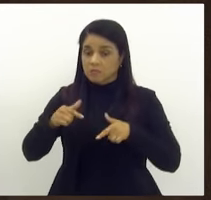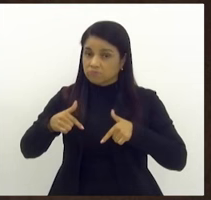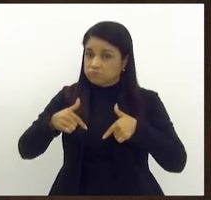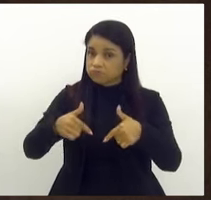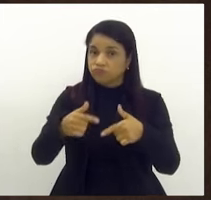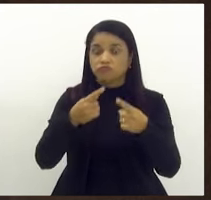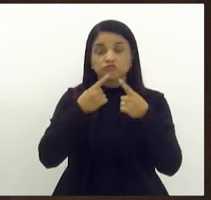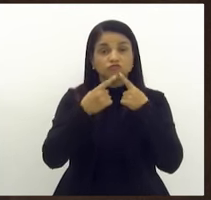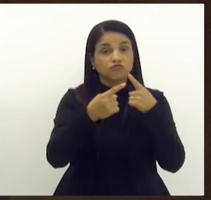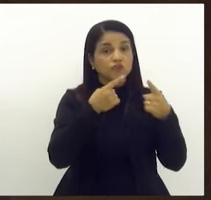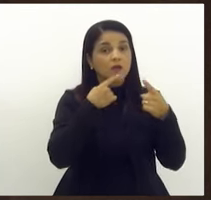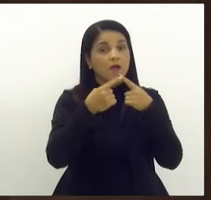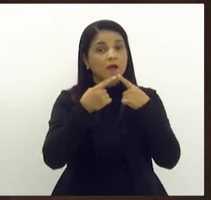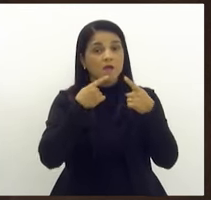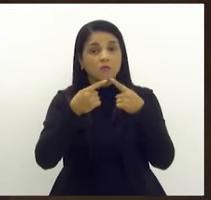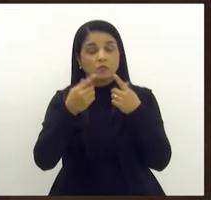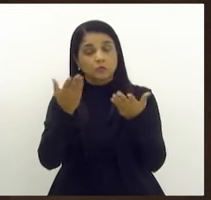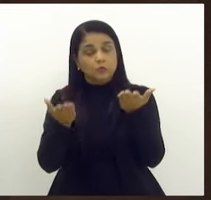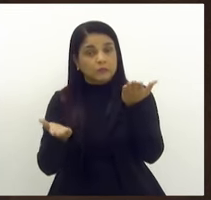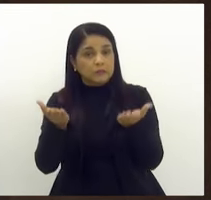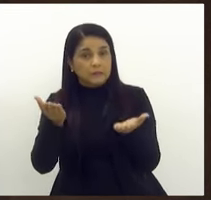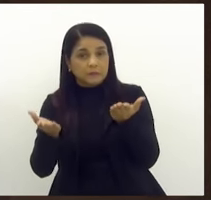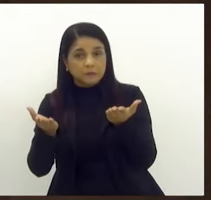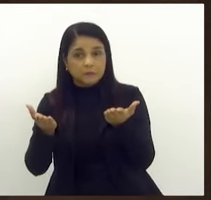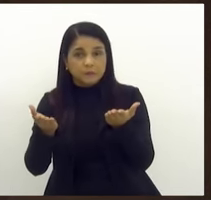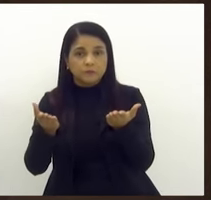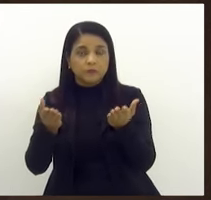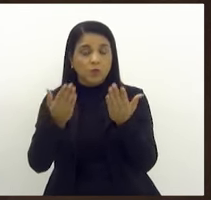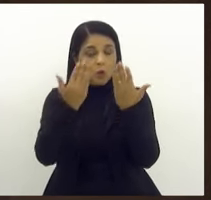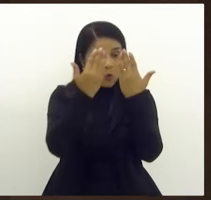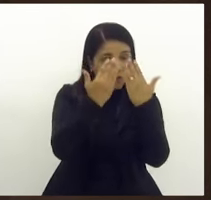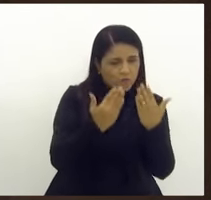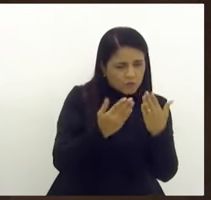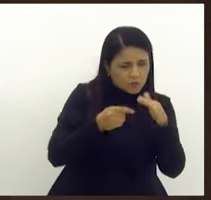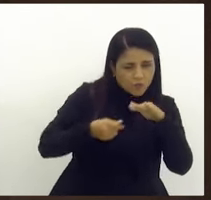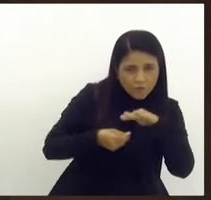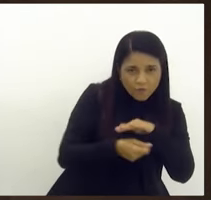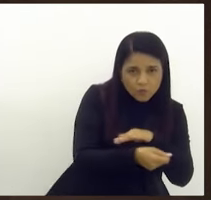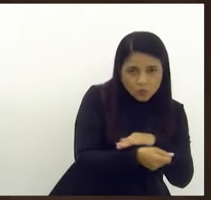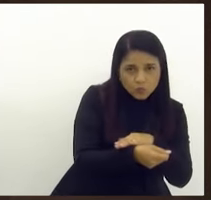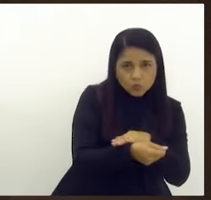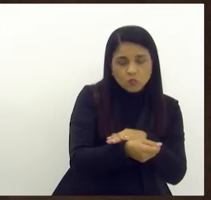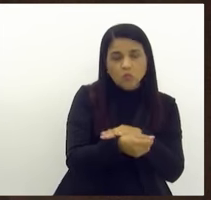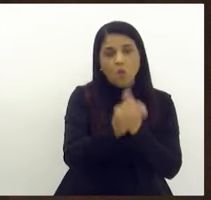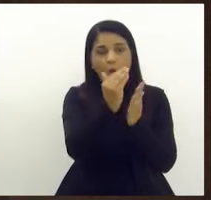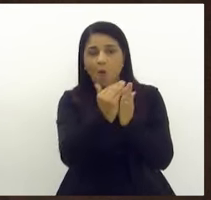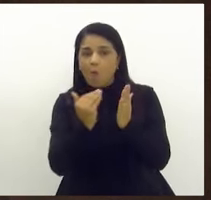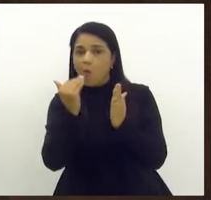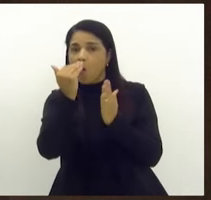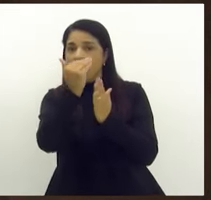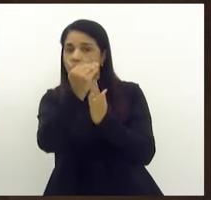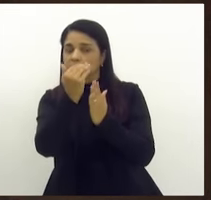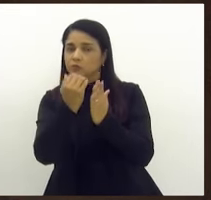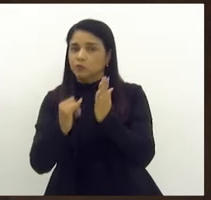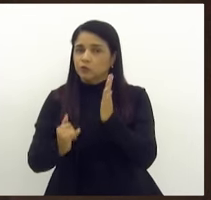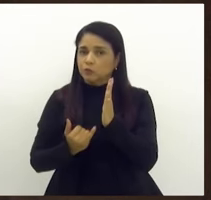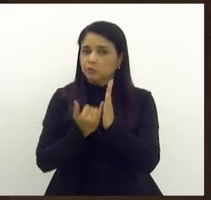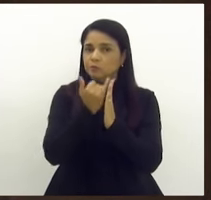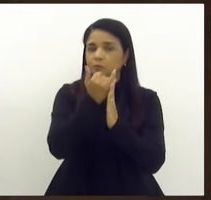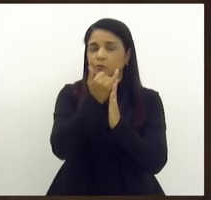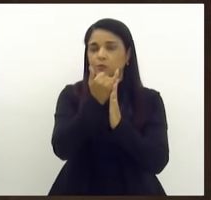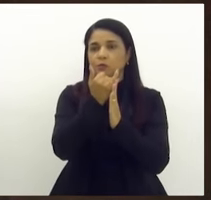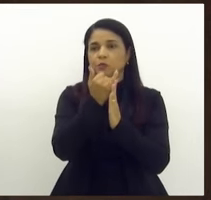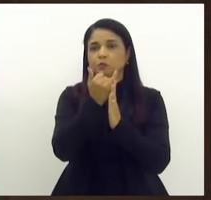diálogo exatamente do equilíbrio do que é conferido como fundo de um aumento eventual de imposto em que Pese as